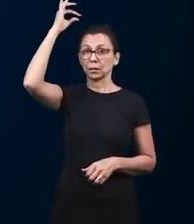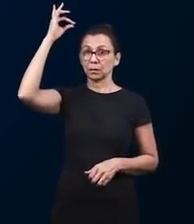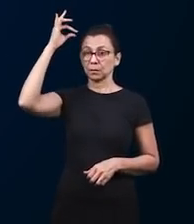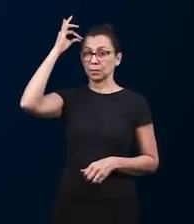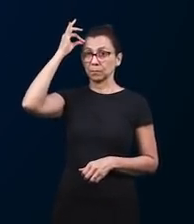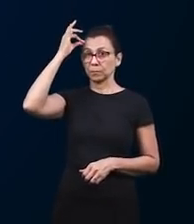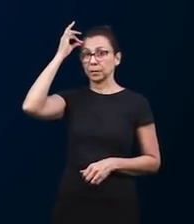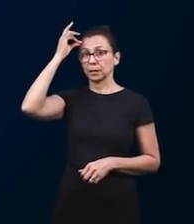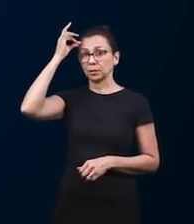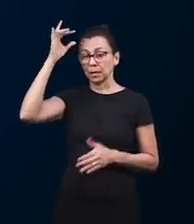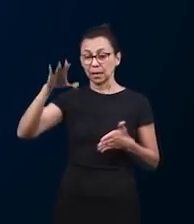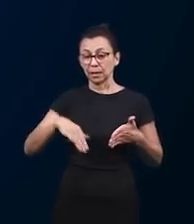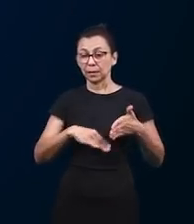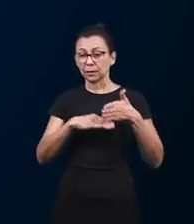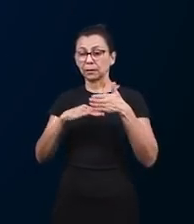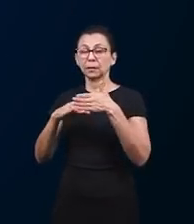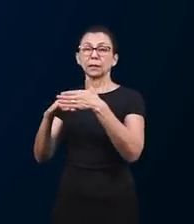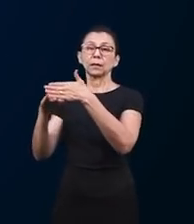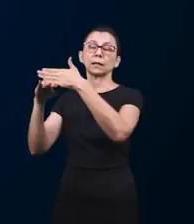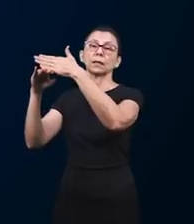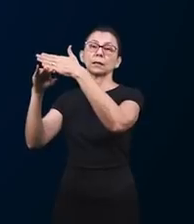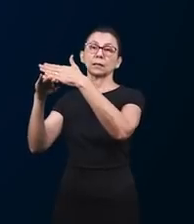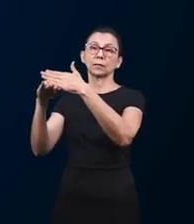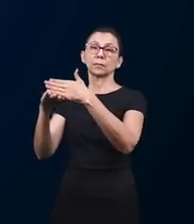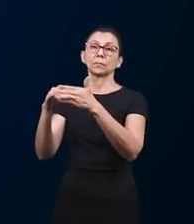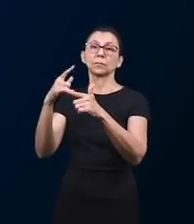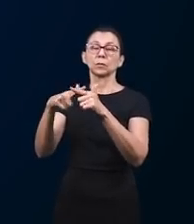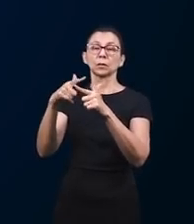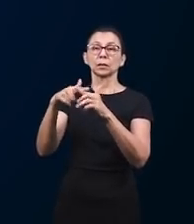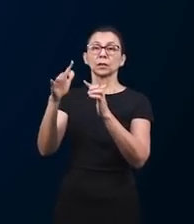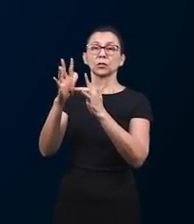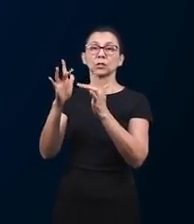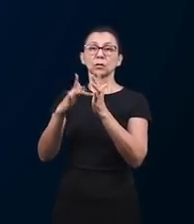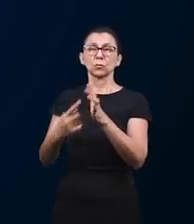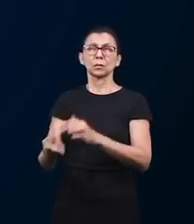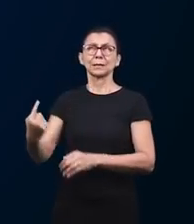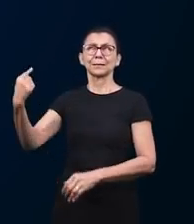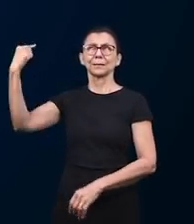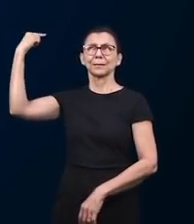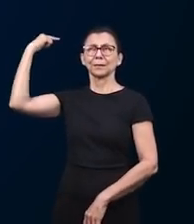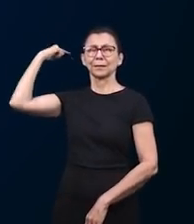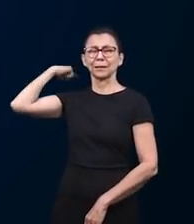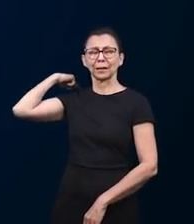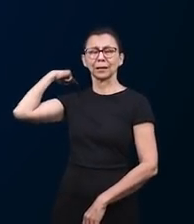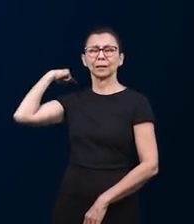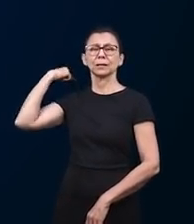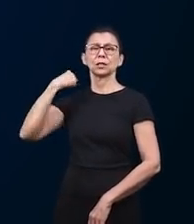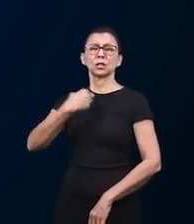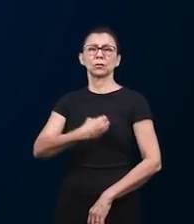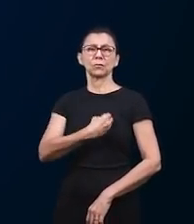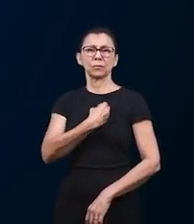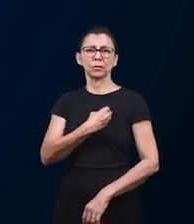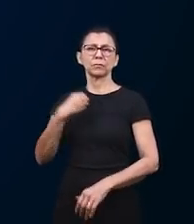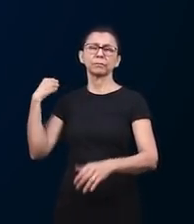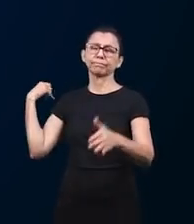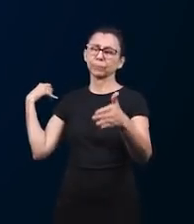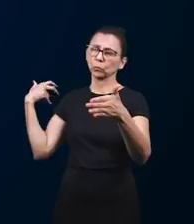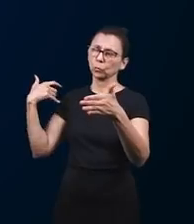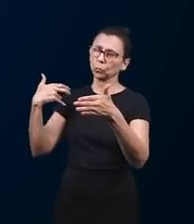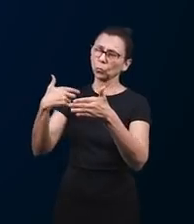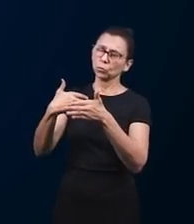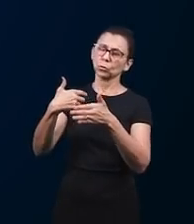vivo. Jesus estava vivo no coração deles. Jesus está vivo hoje em nossos corações, na